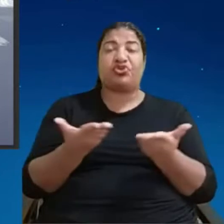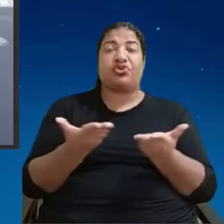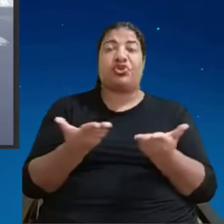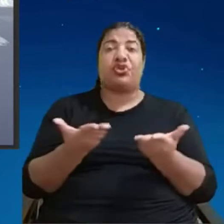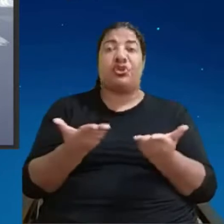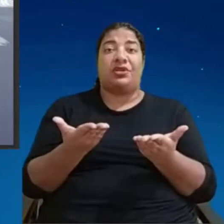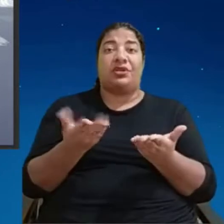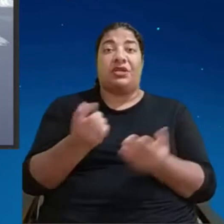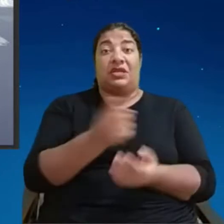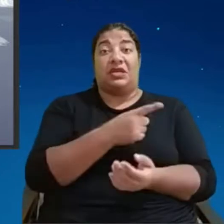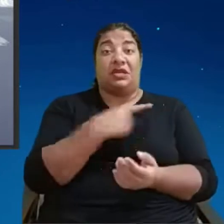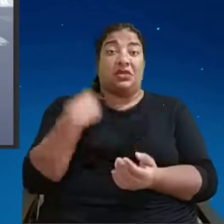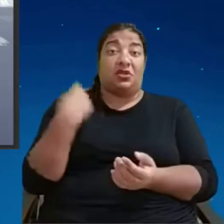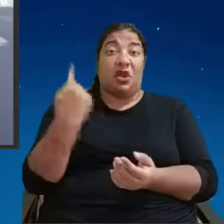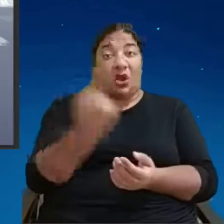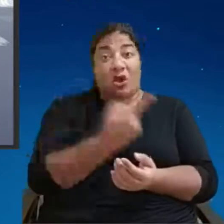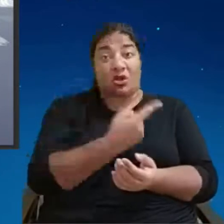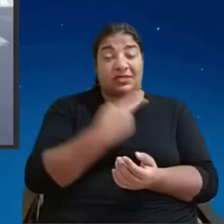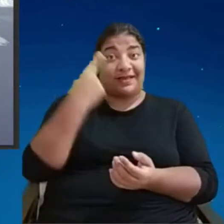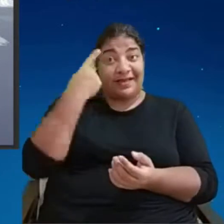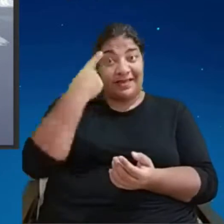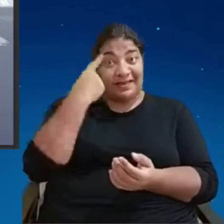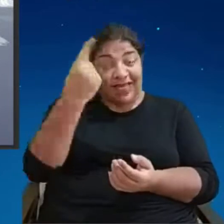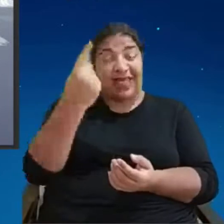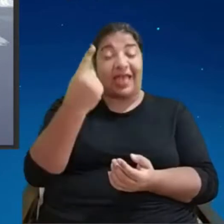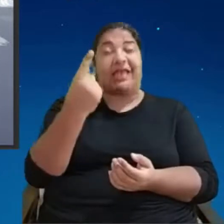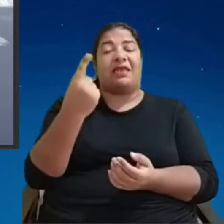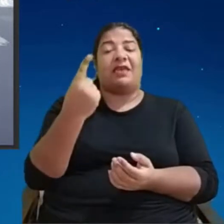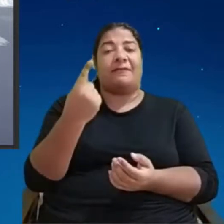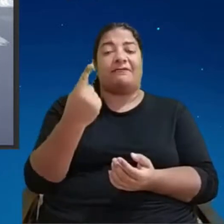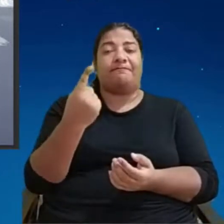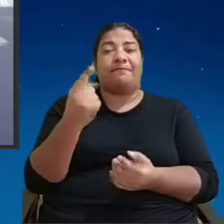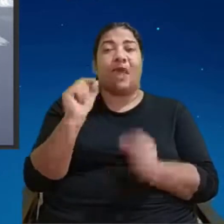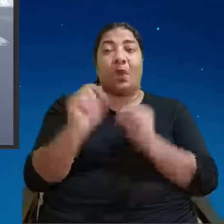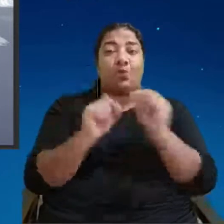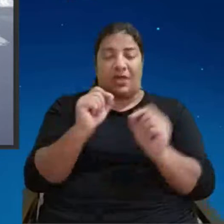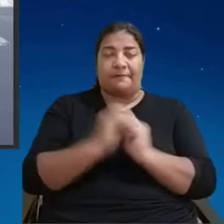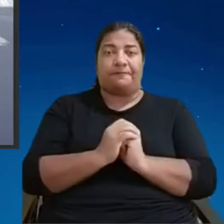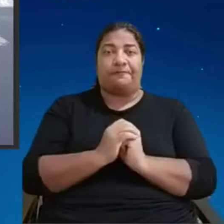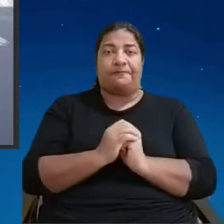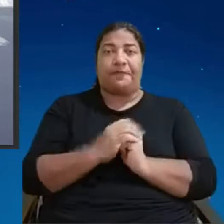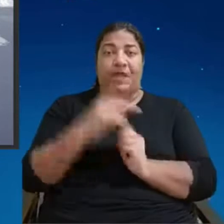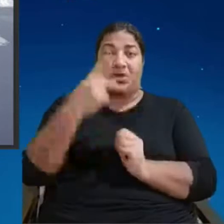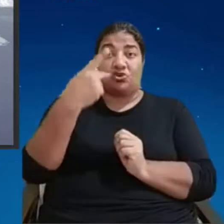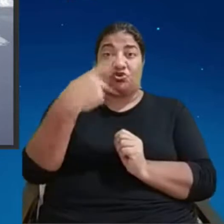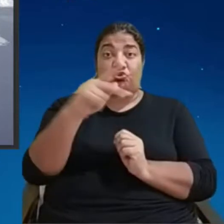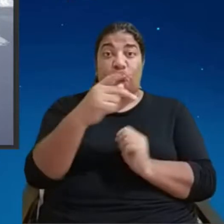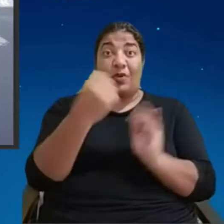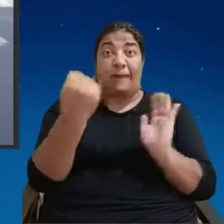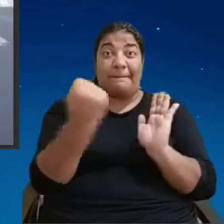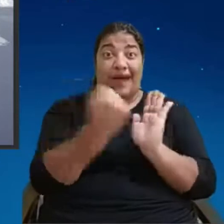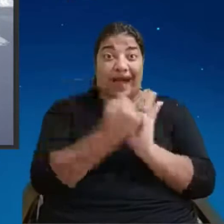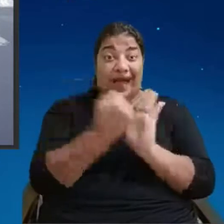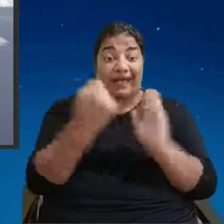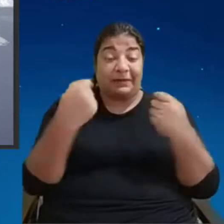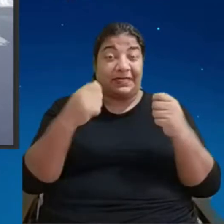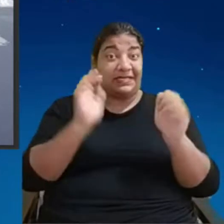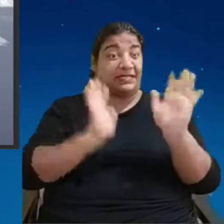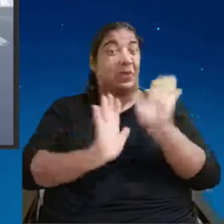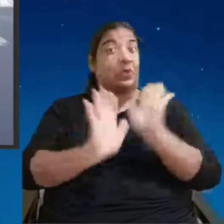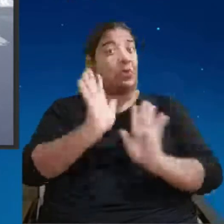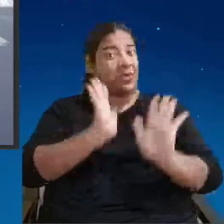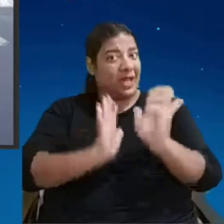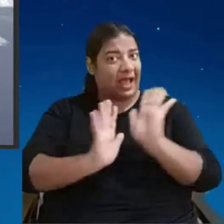nossa concepção, a sua marca precisa se cuidar e cuidar e influenciar